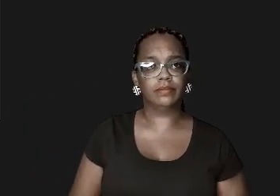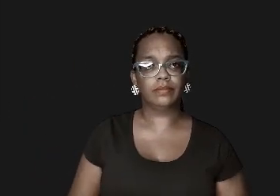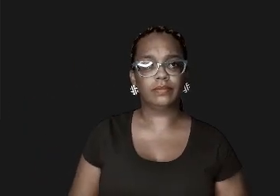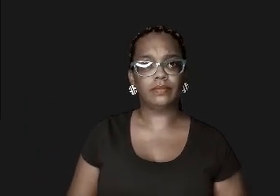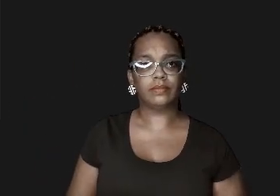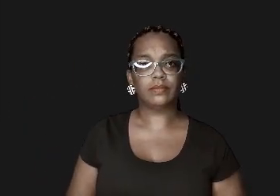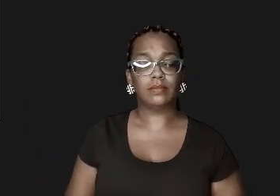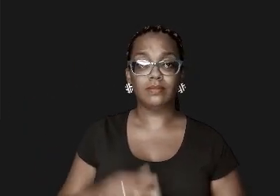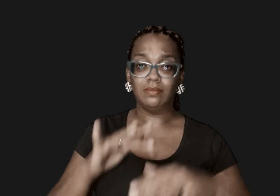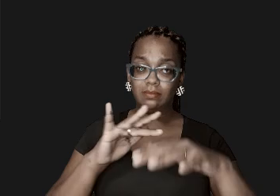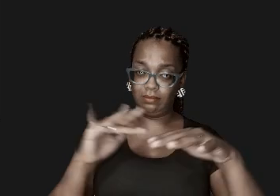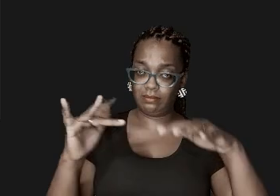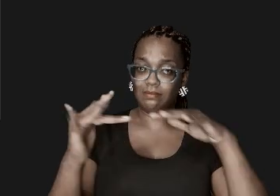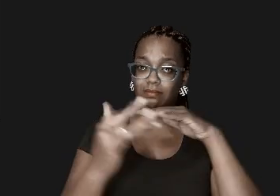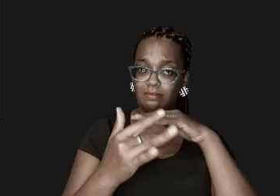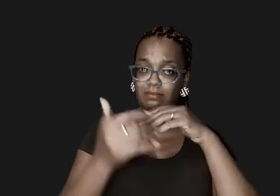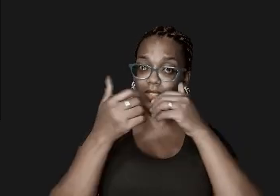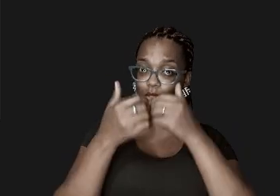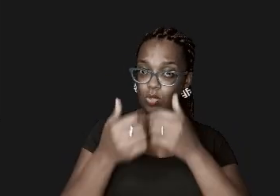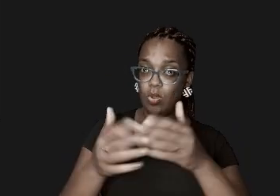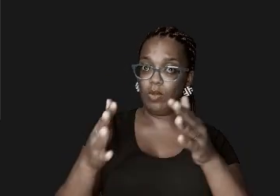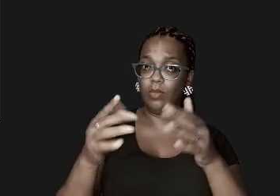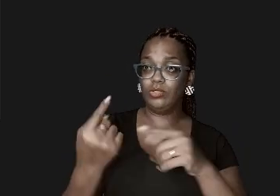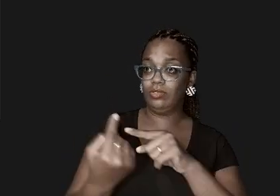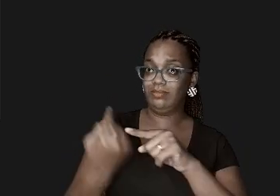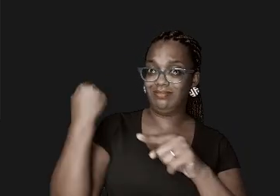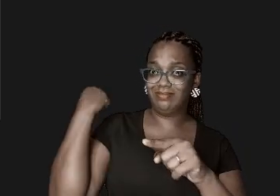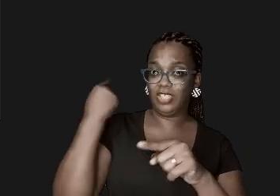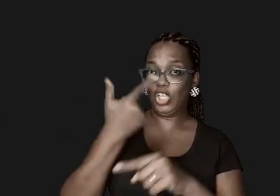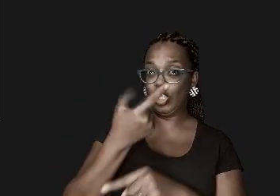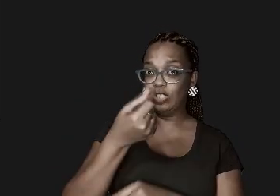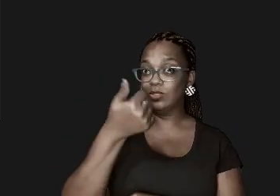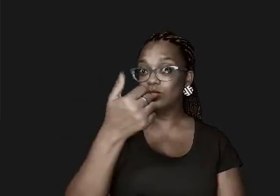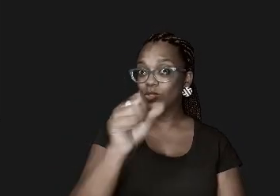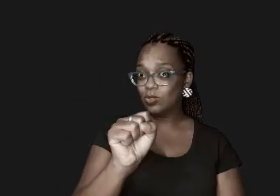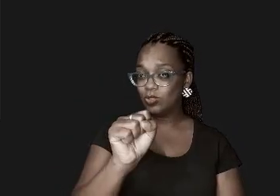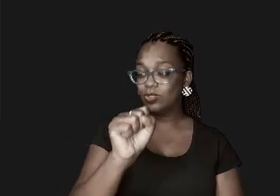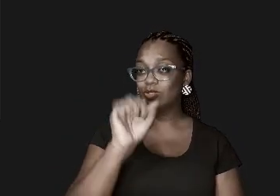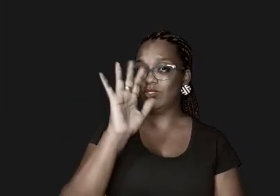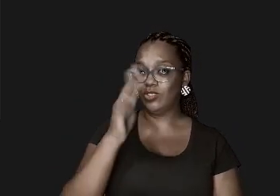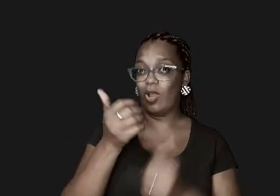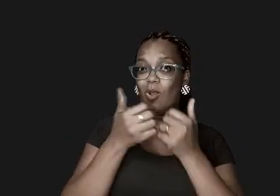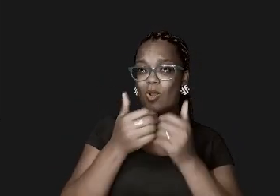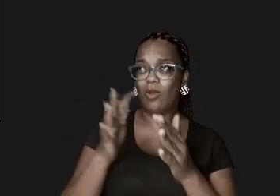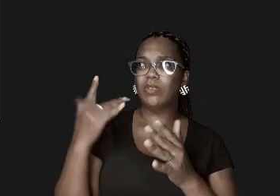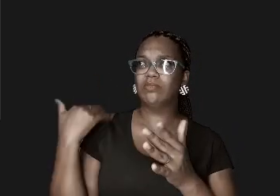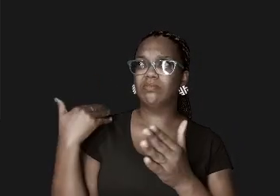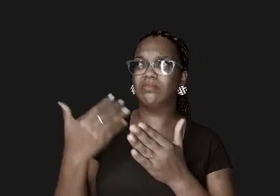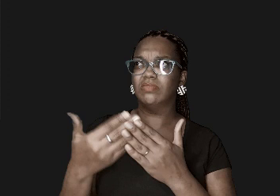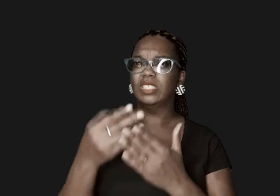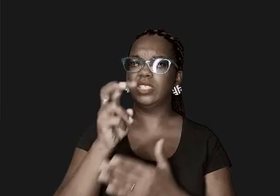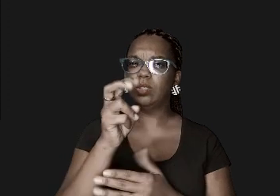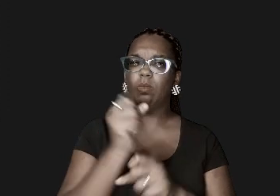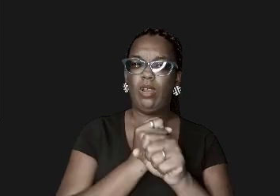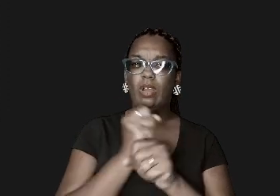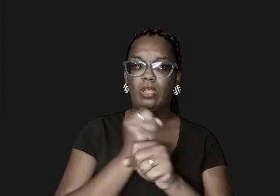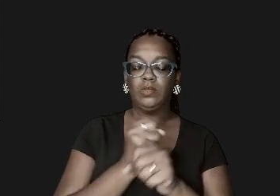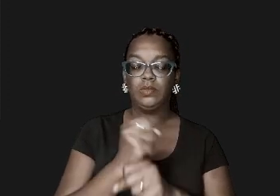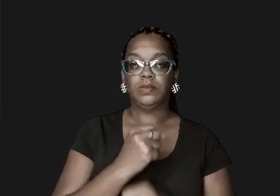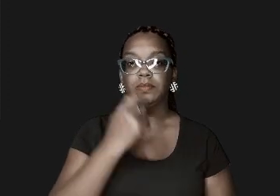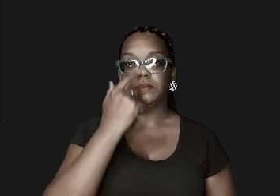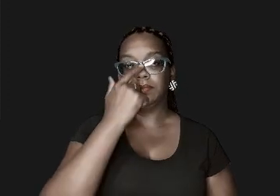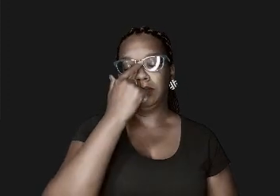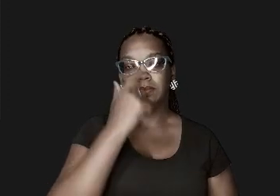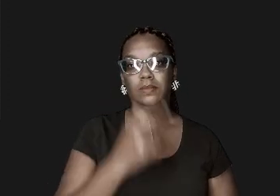a tendência que ela aquela companhia perdesse muito valor de mercado as redes sociais aqui a partir